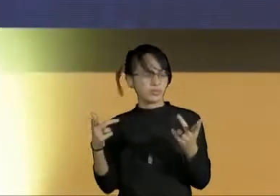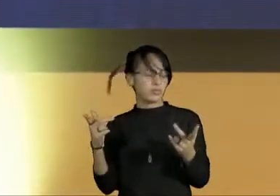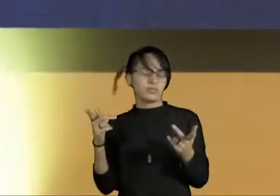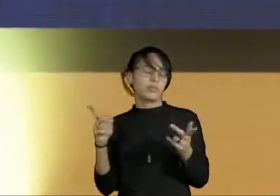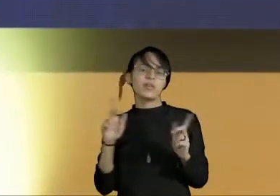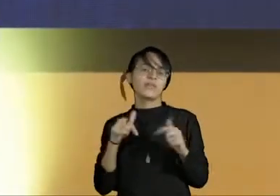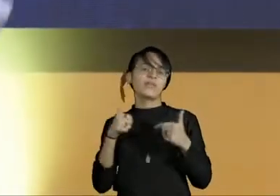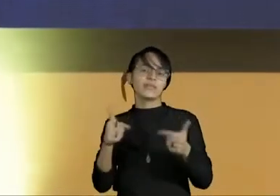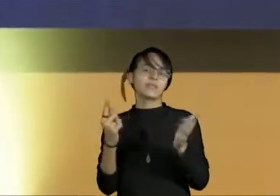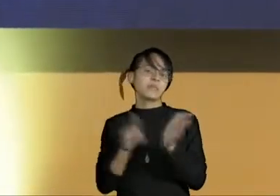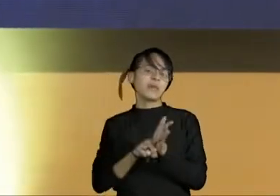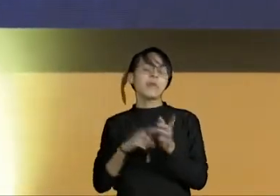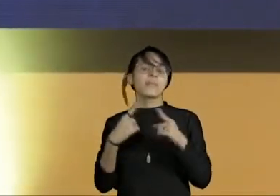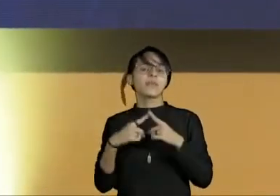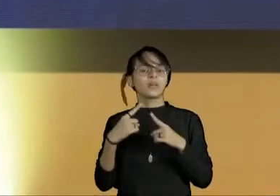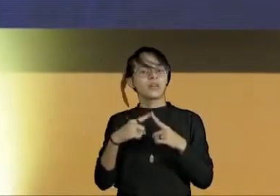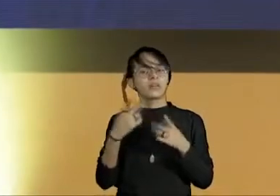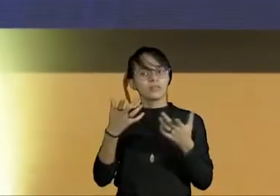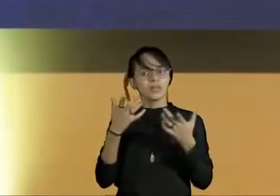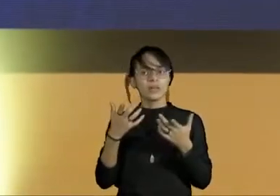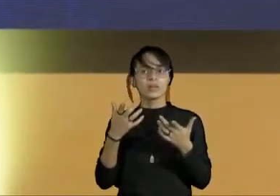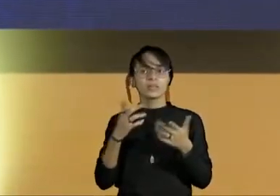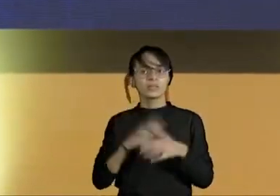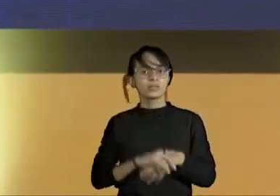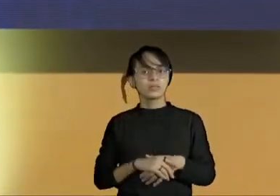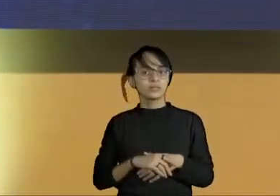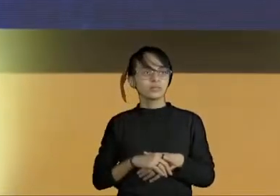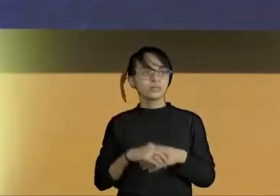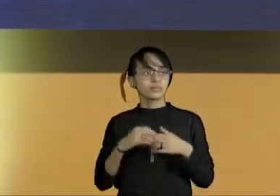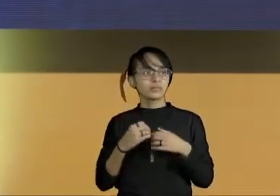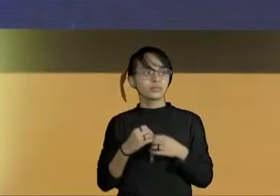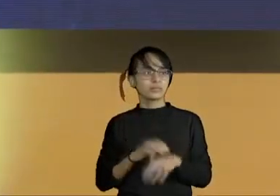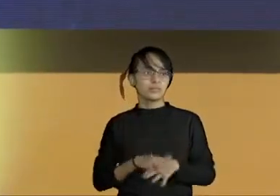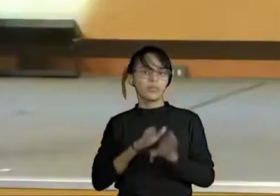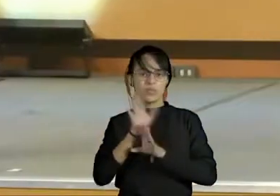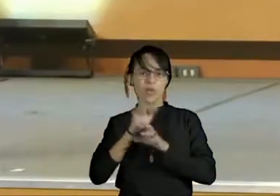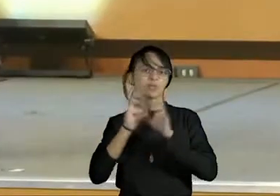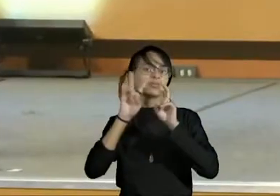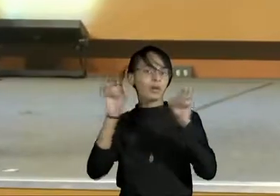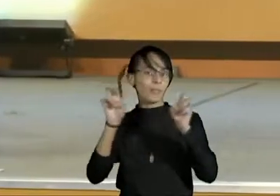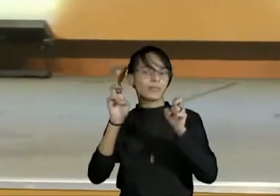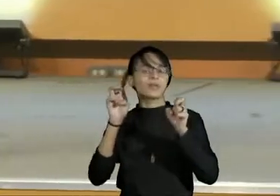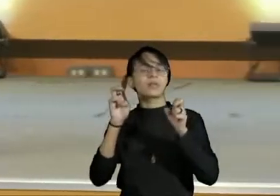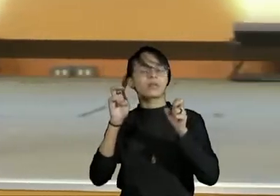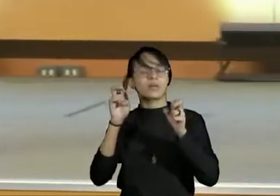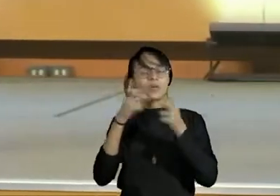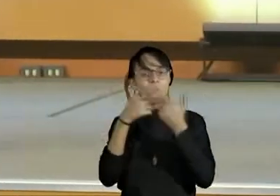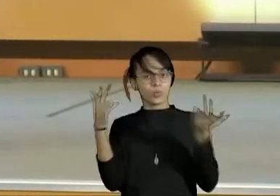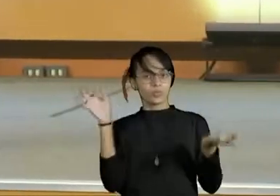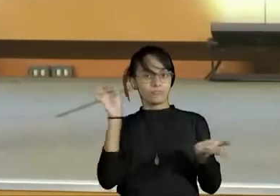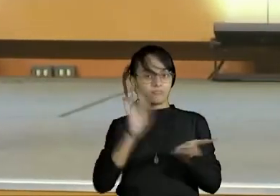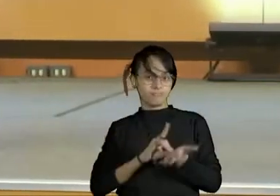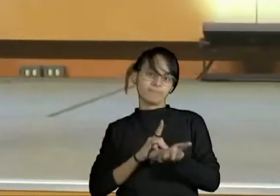porque eu quero te convencer sobre uma fé real. Uma fé real e não sensorial.